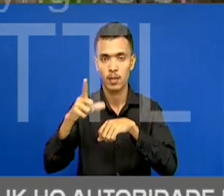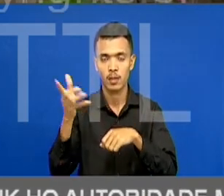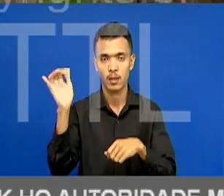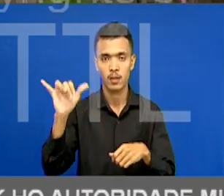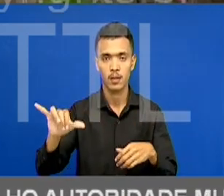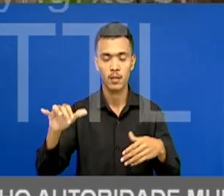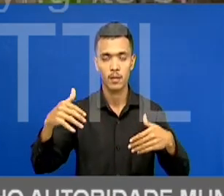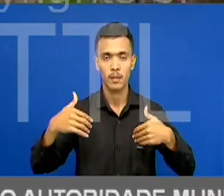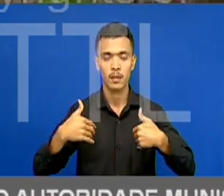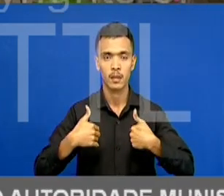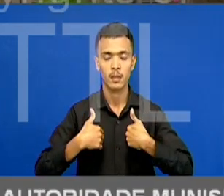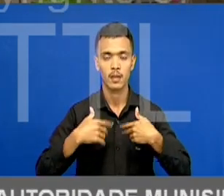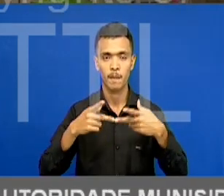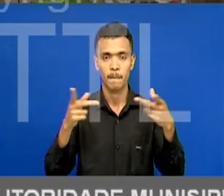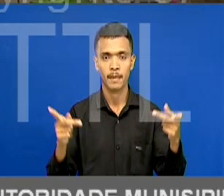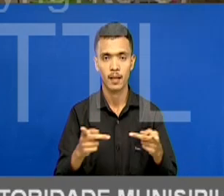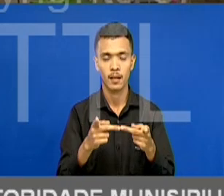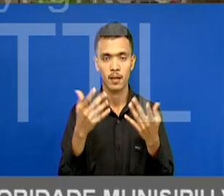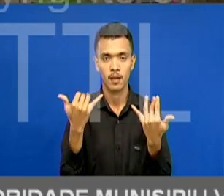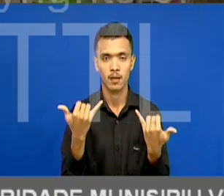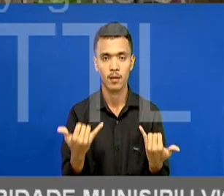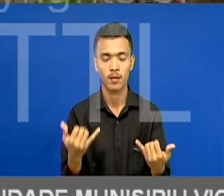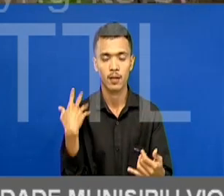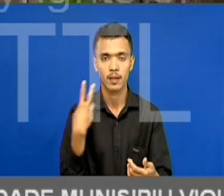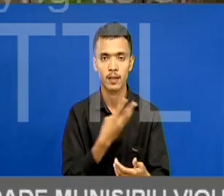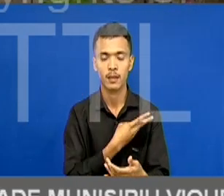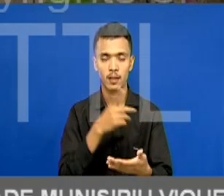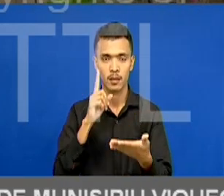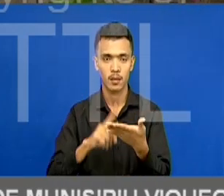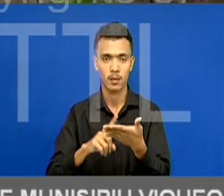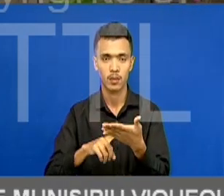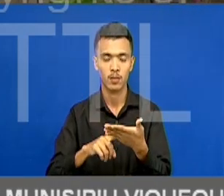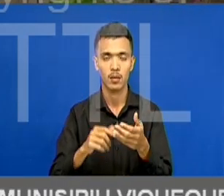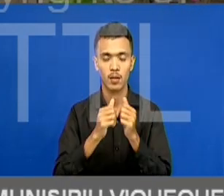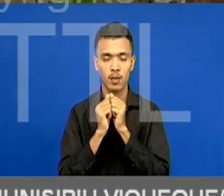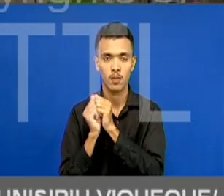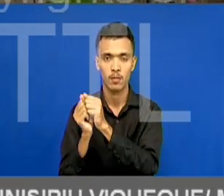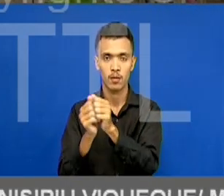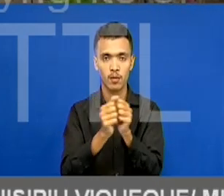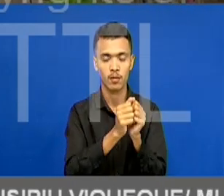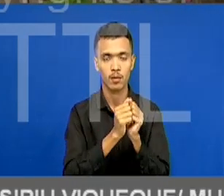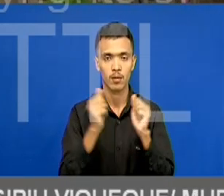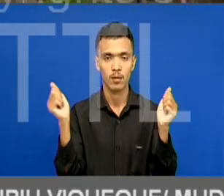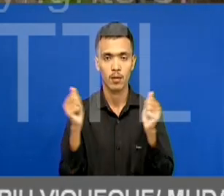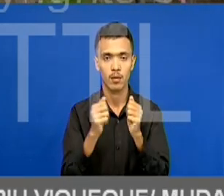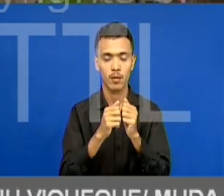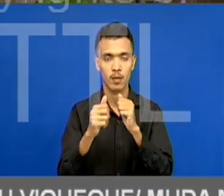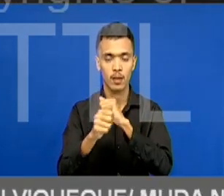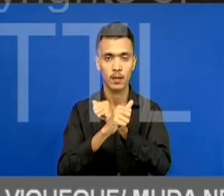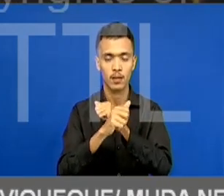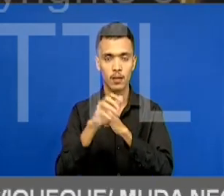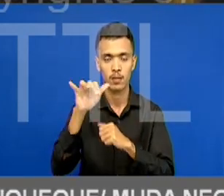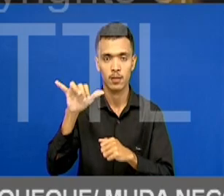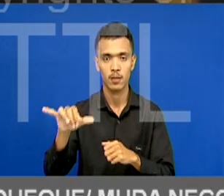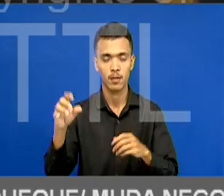iha area idane antaung ta diskuti mai kera son ini yang asaun relevante sira hadu hatamba problema sira nebe